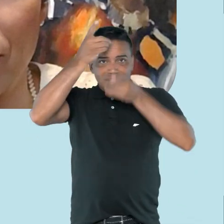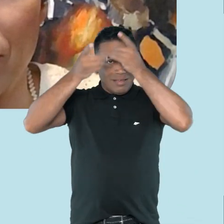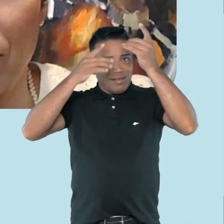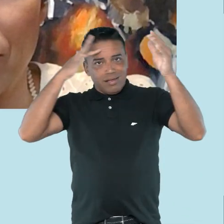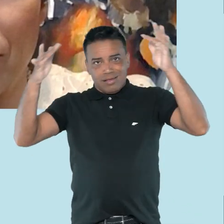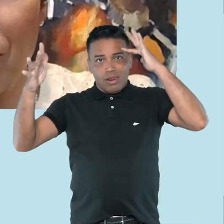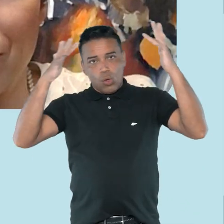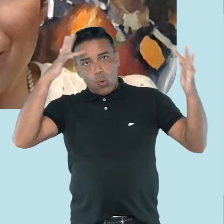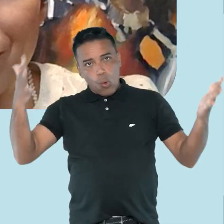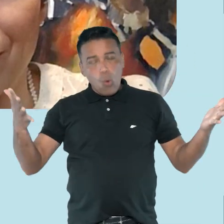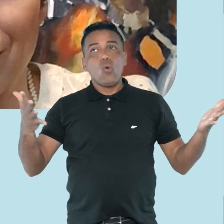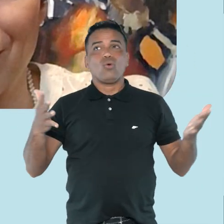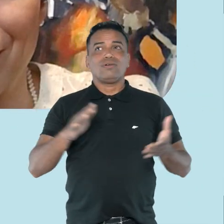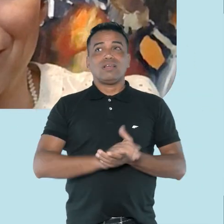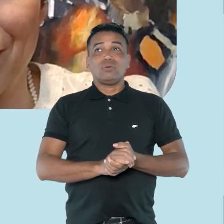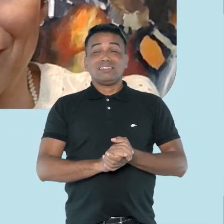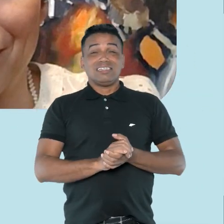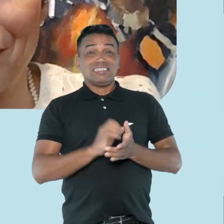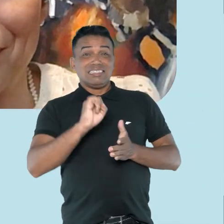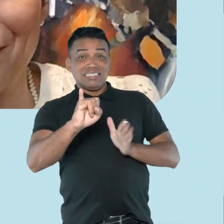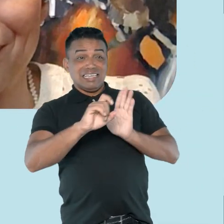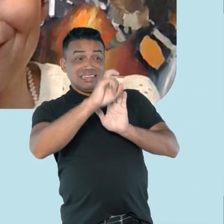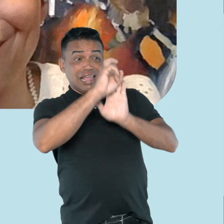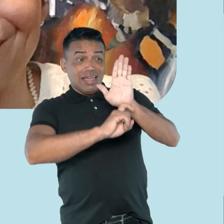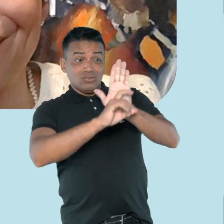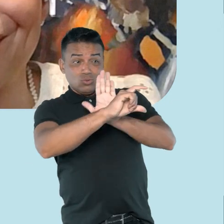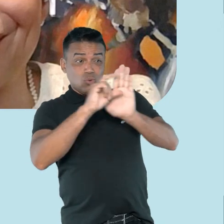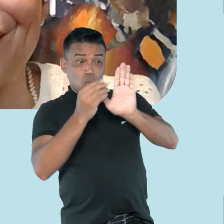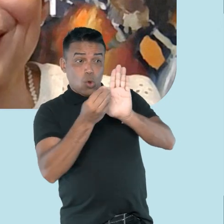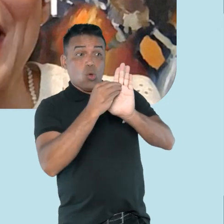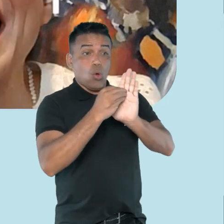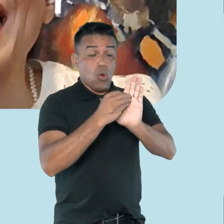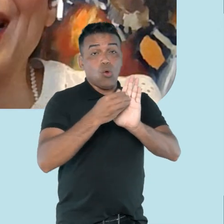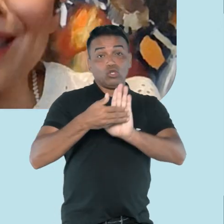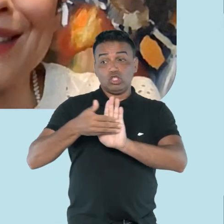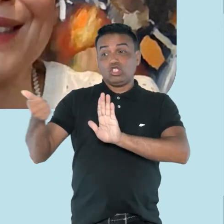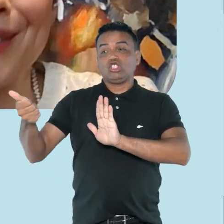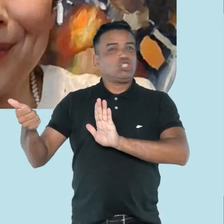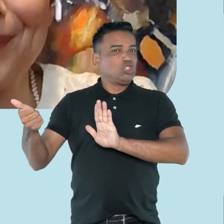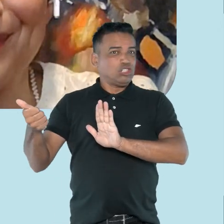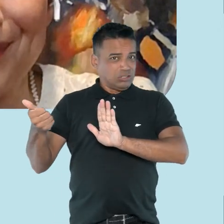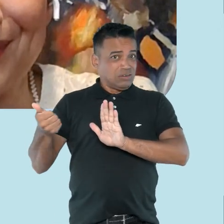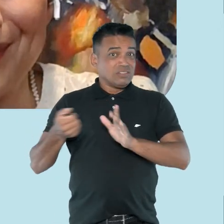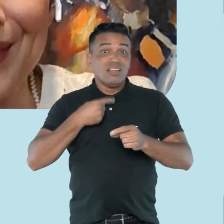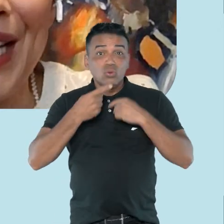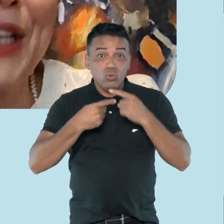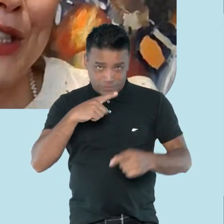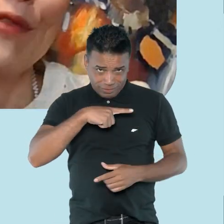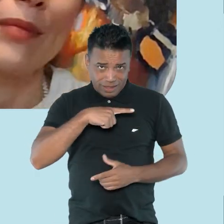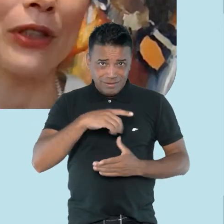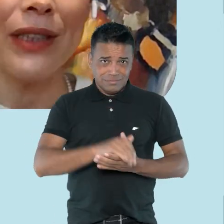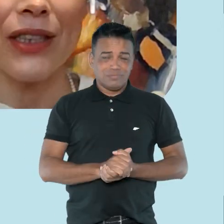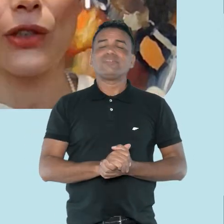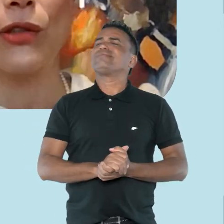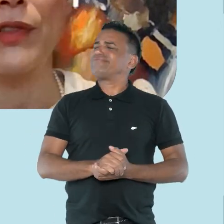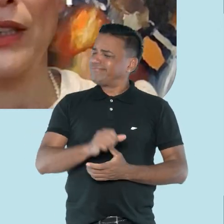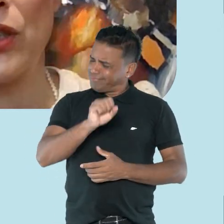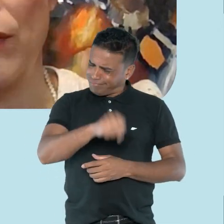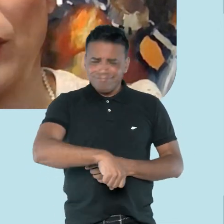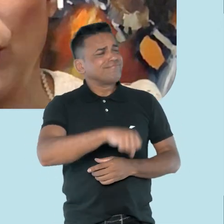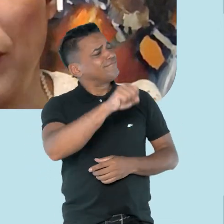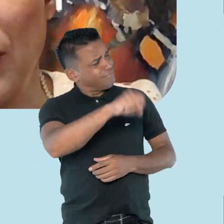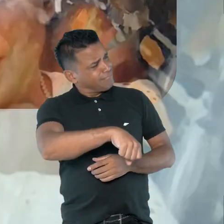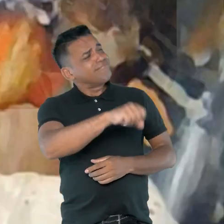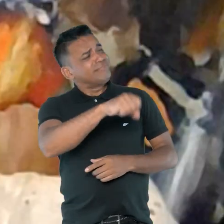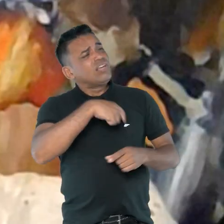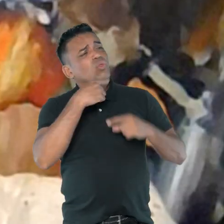teve dúvida se esse trecho fica ou se esse trecho não fica em algum momento? Tive muitas dúvidas,